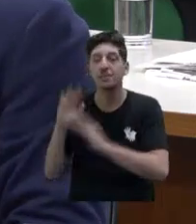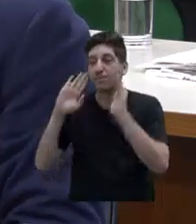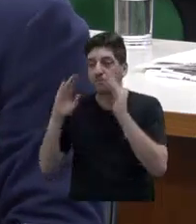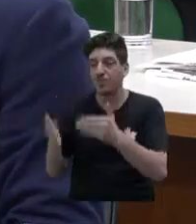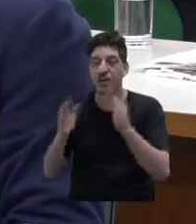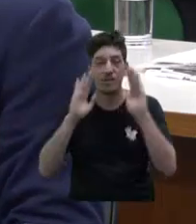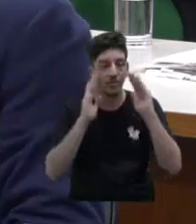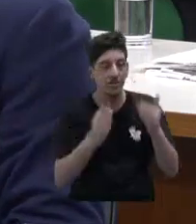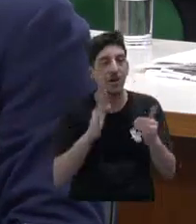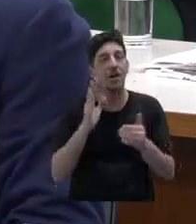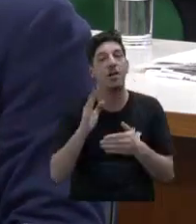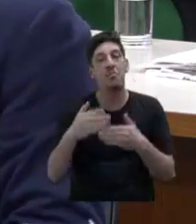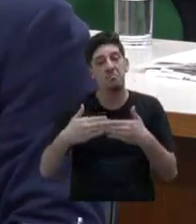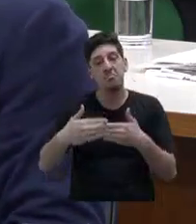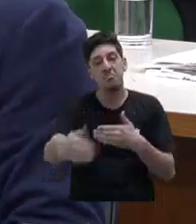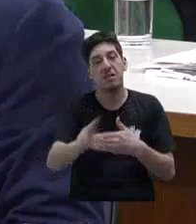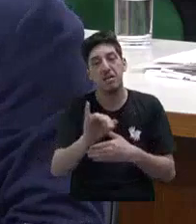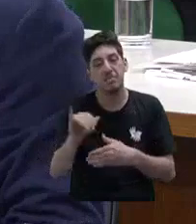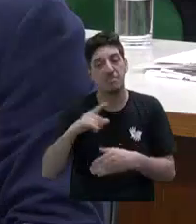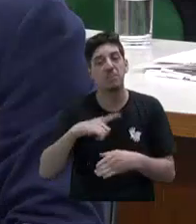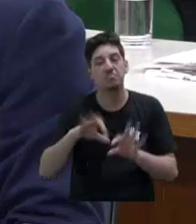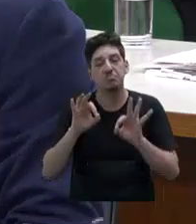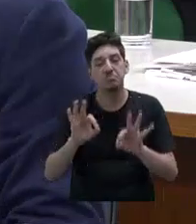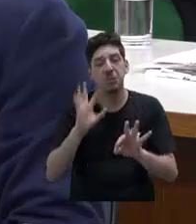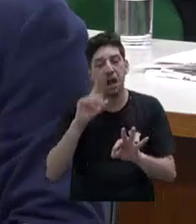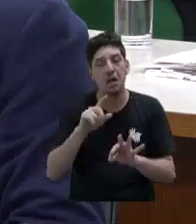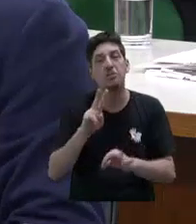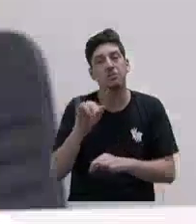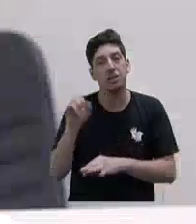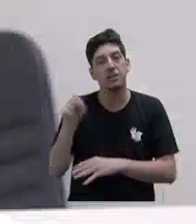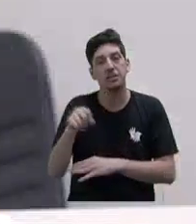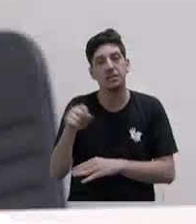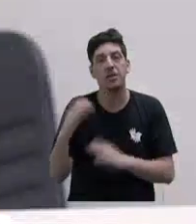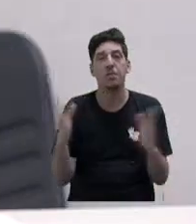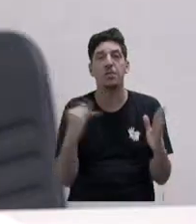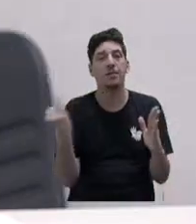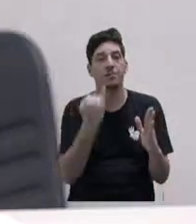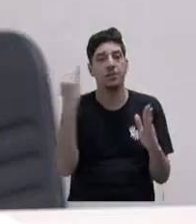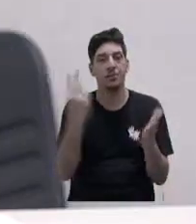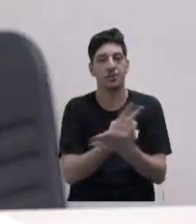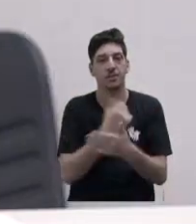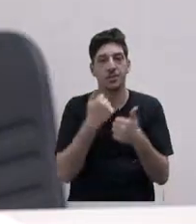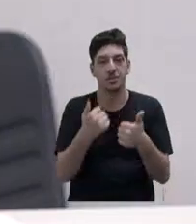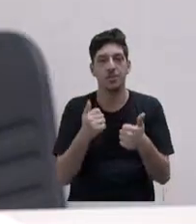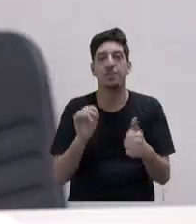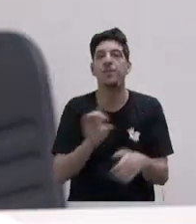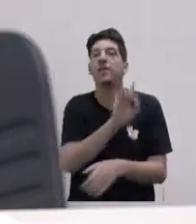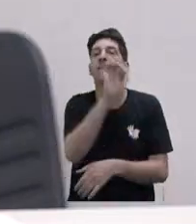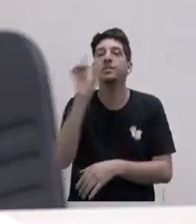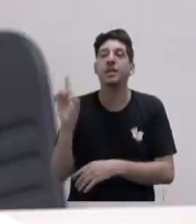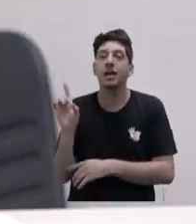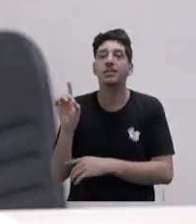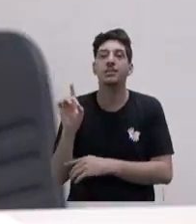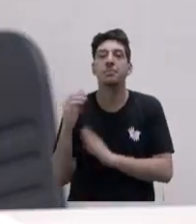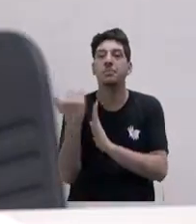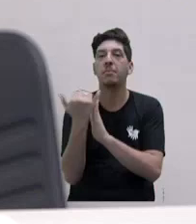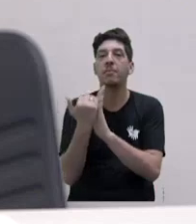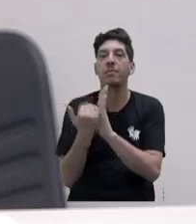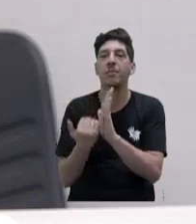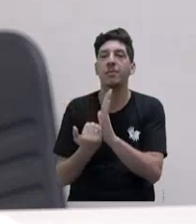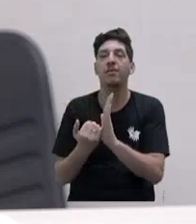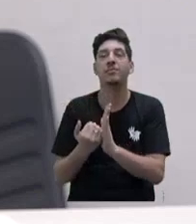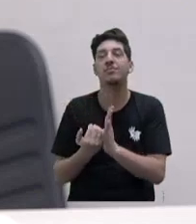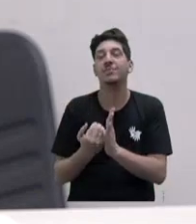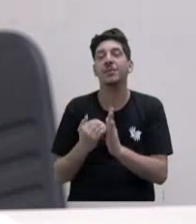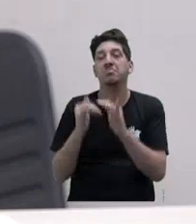isso vai ser feito. Eu acho que vai ser um momento muito importante para que isso aconteça. As datas, eu não posso dizer,